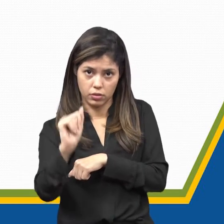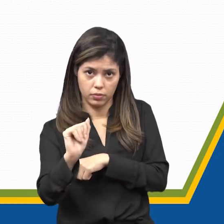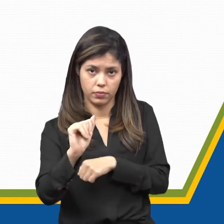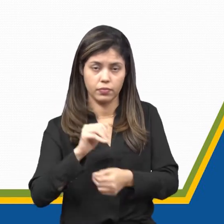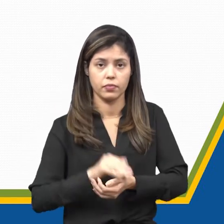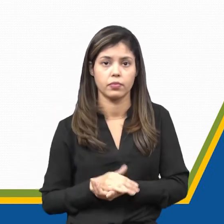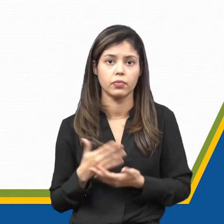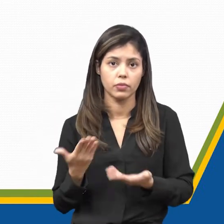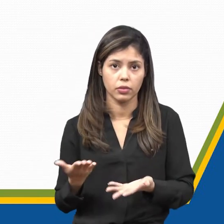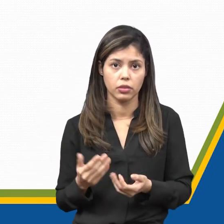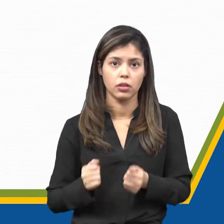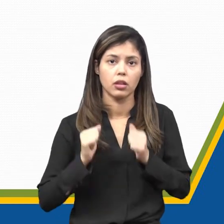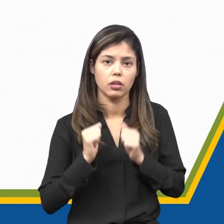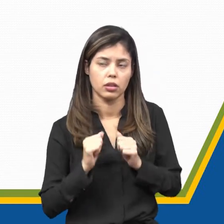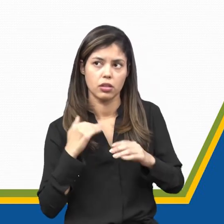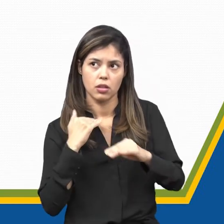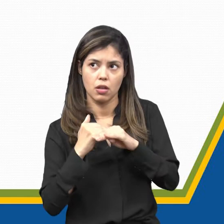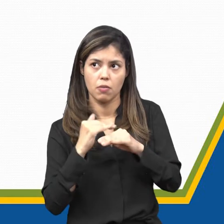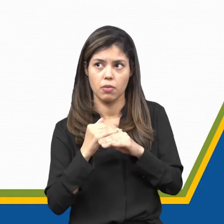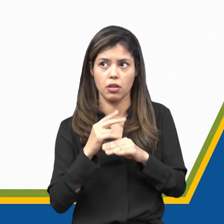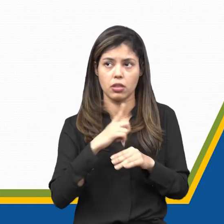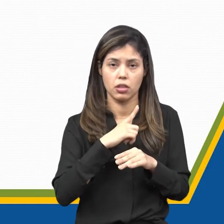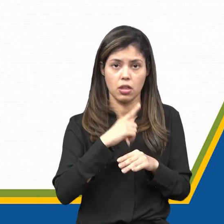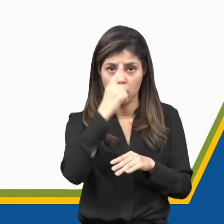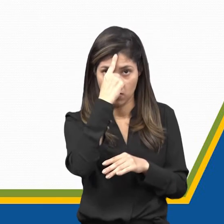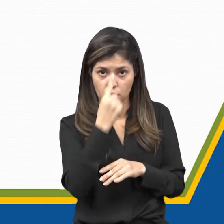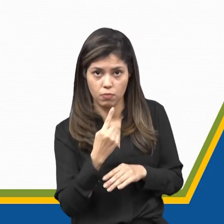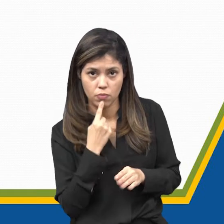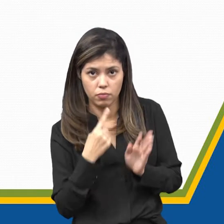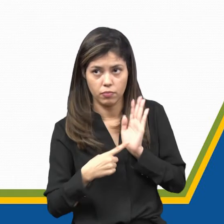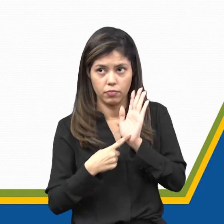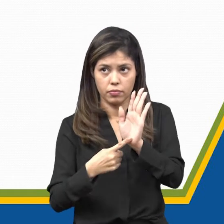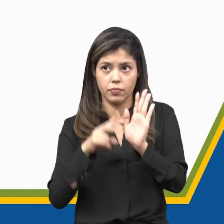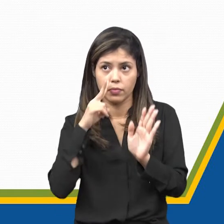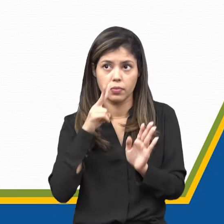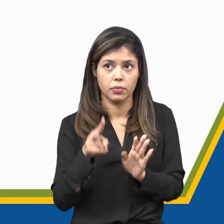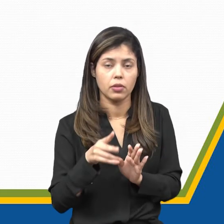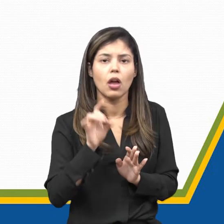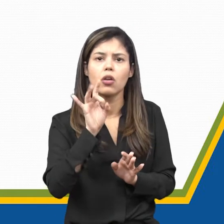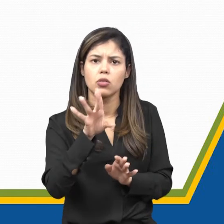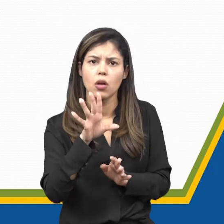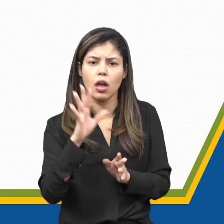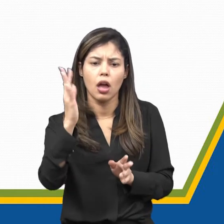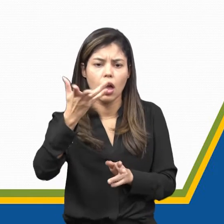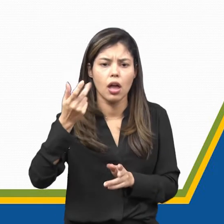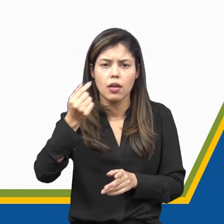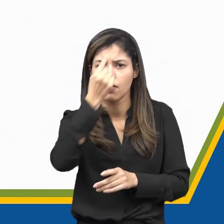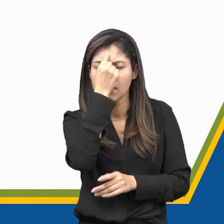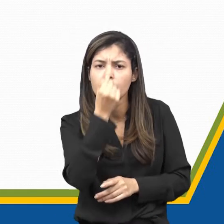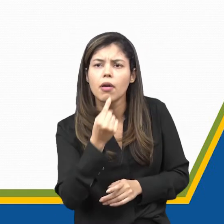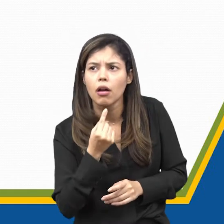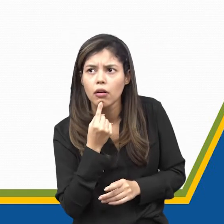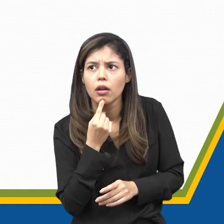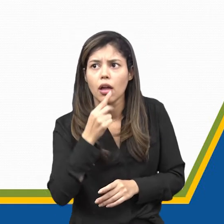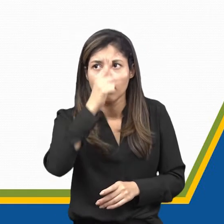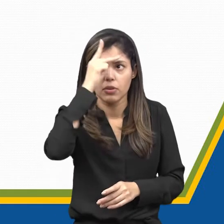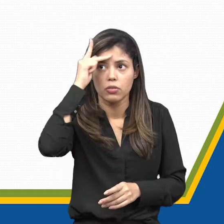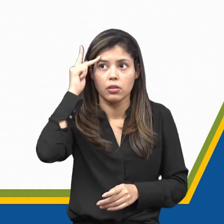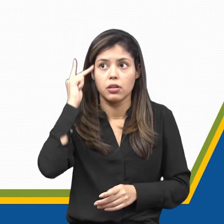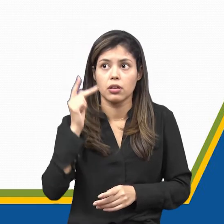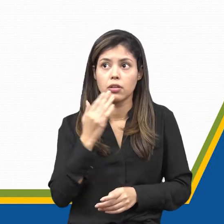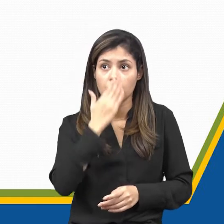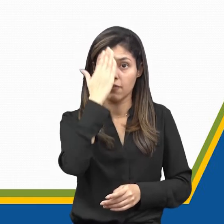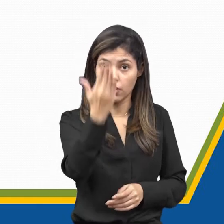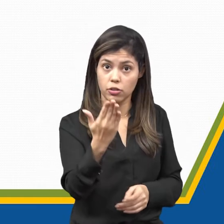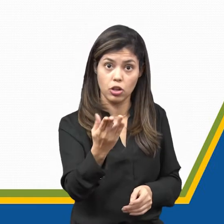teste de 20 metros. Também tem uma imagem ilustrativa que diz bem sobre isso. O detalhe que a gente precisa corrigir é que na imagem